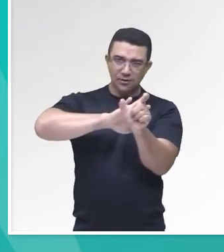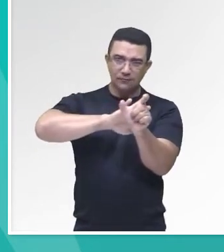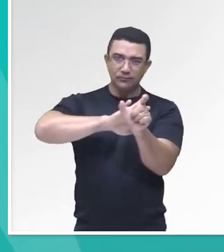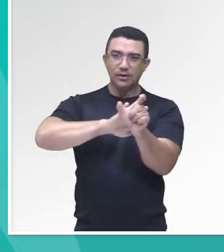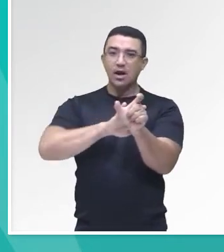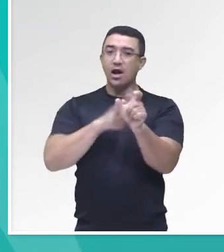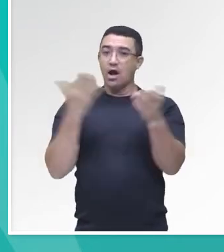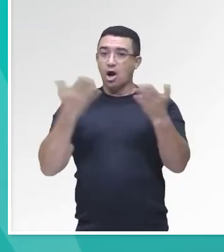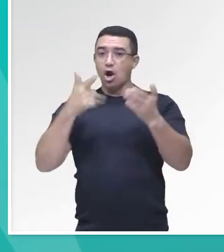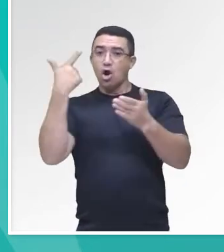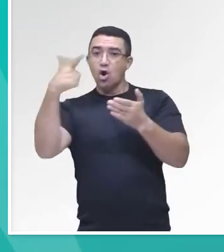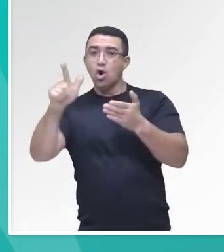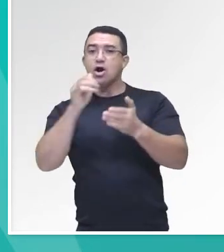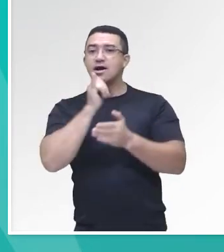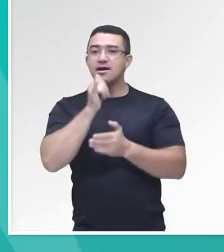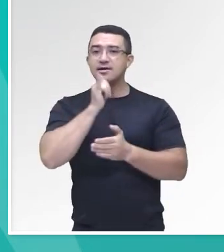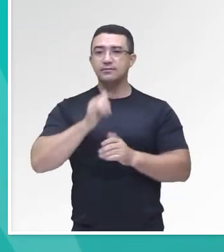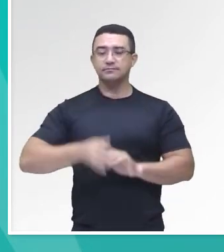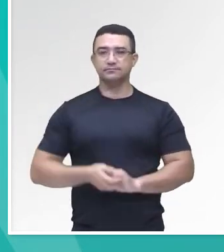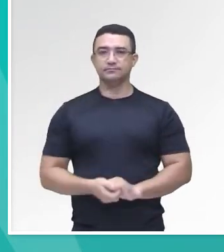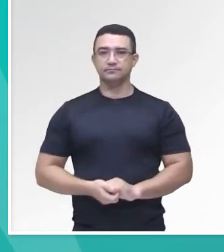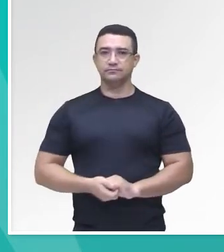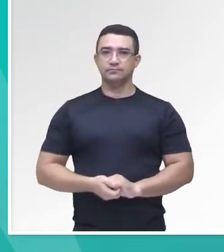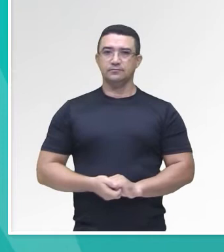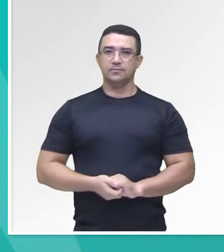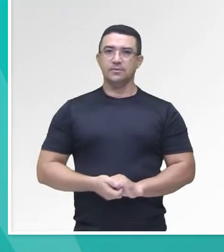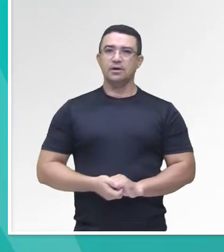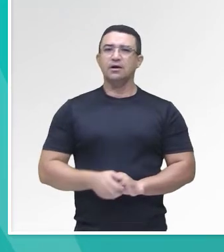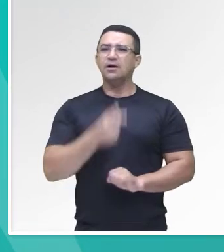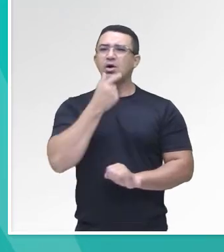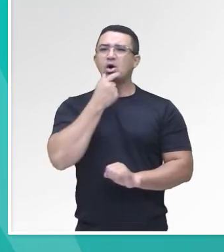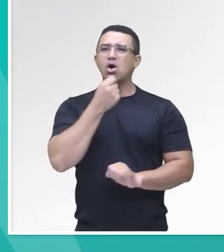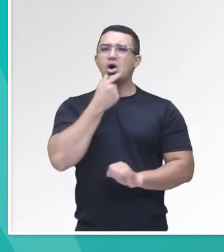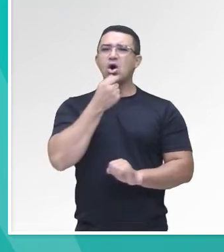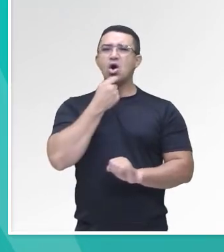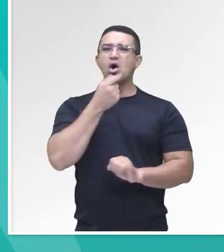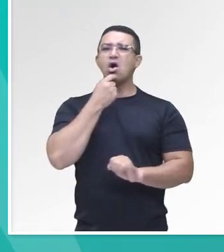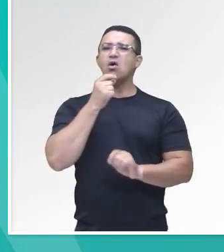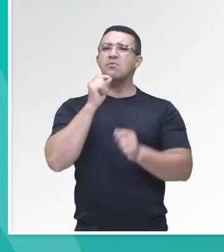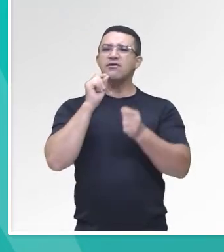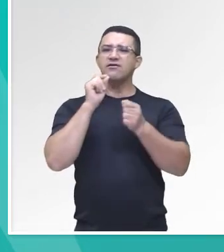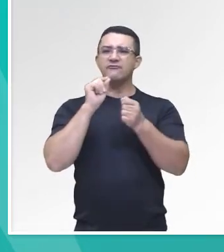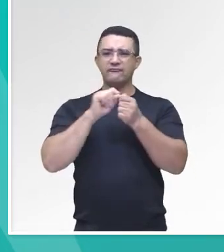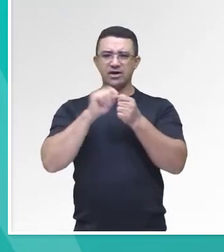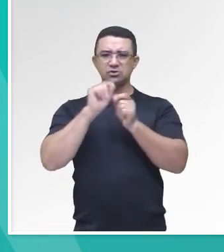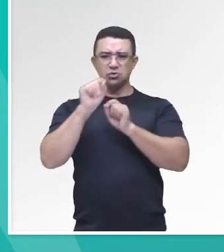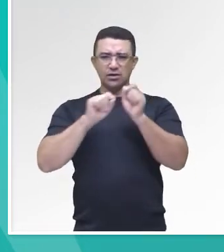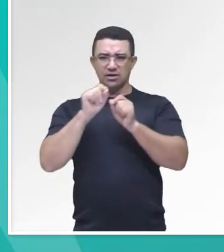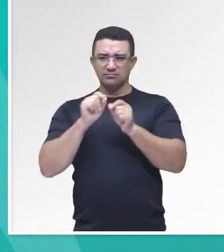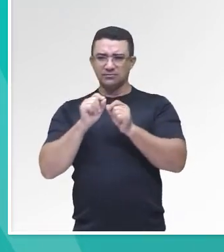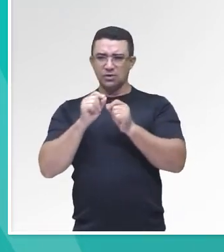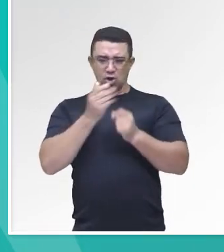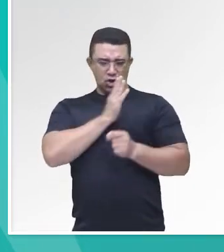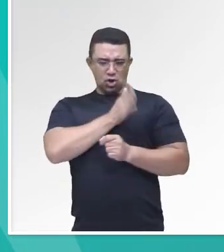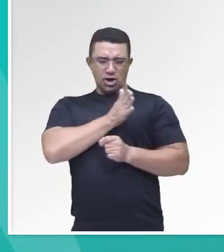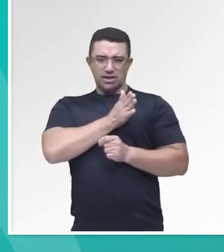mais outro exemplo. O homem fez transplante de coração. Então vejam aí.